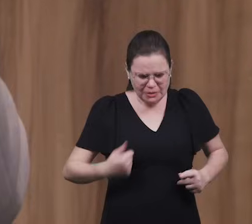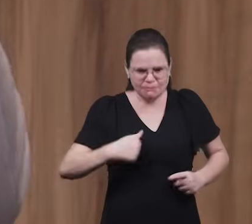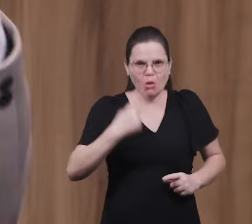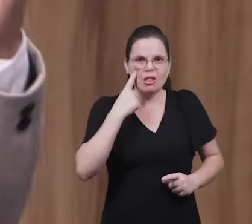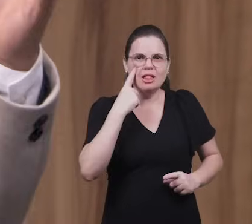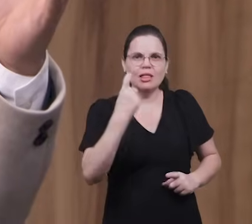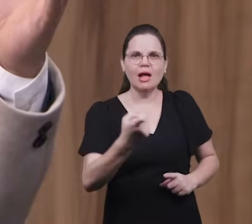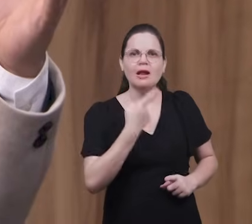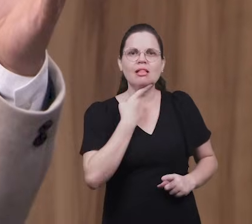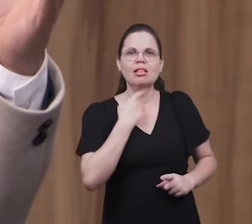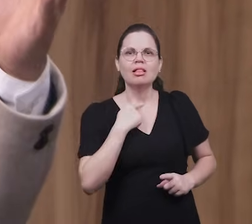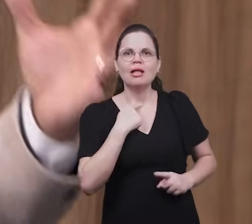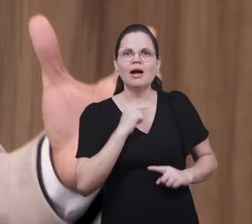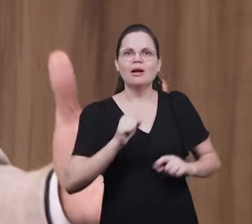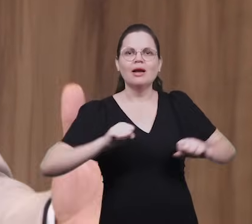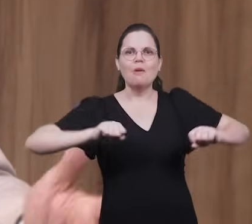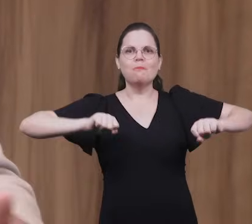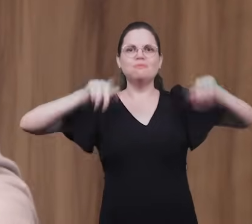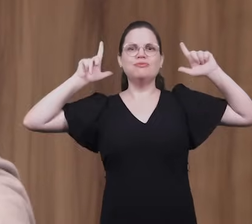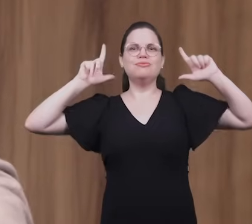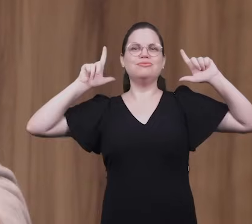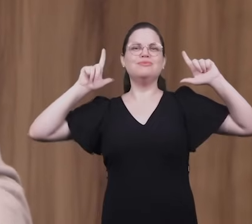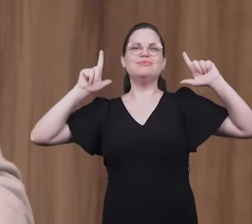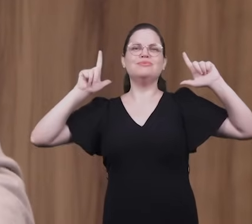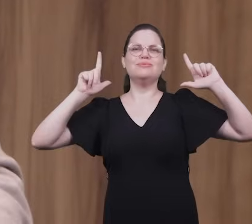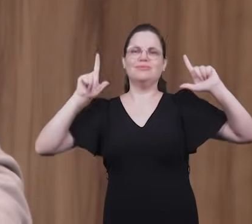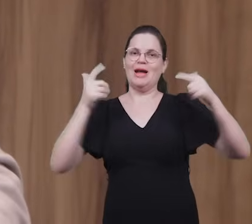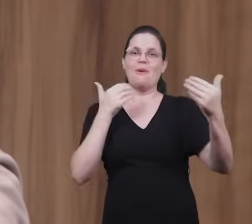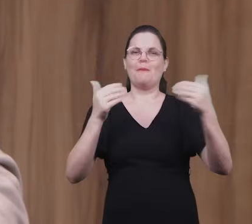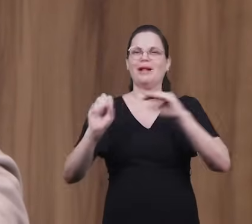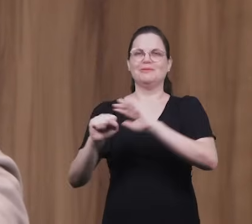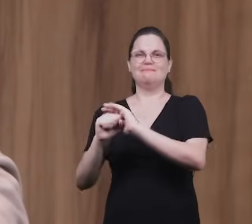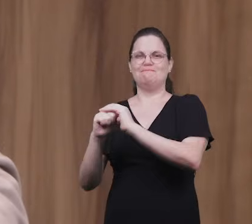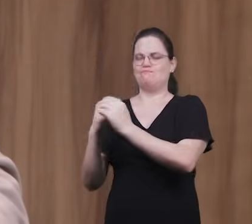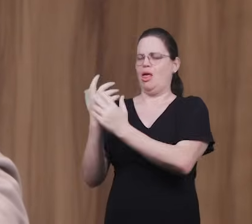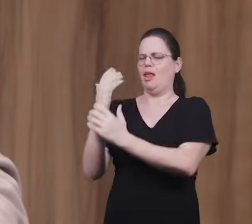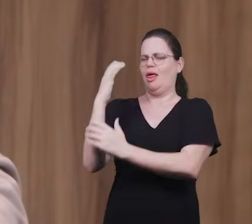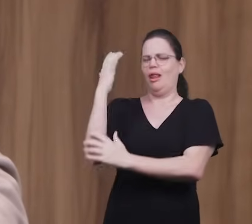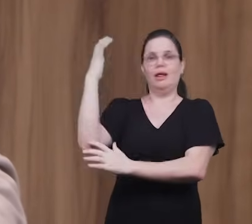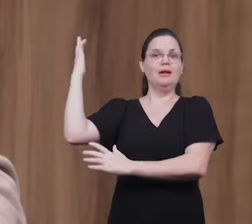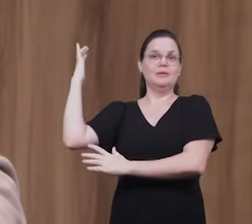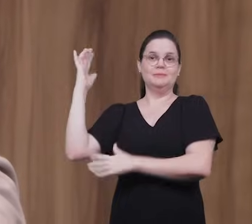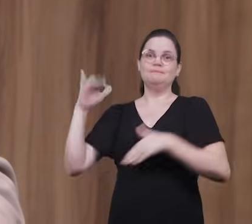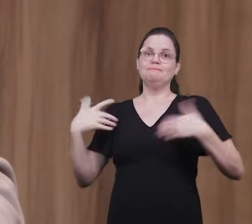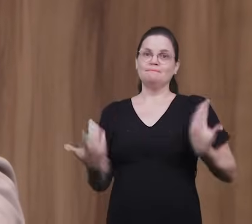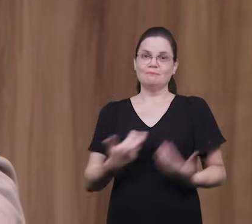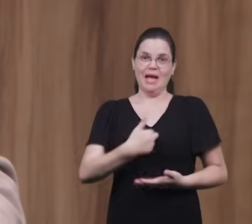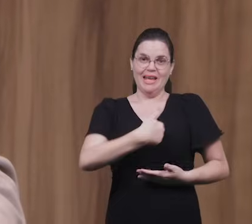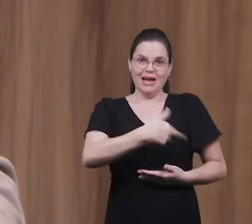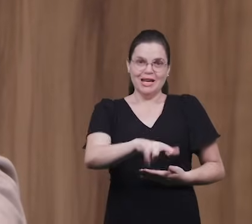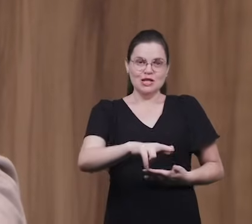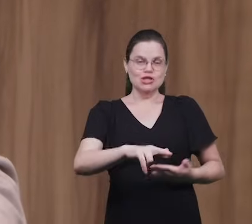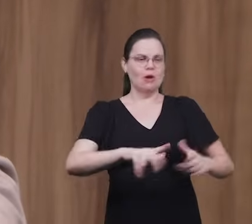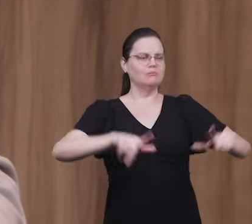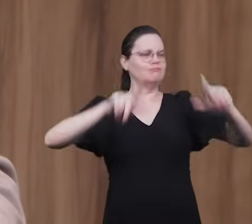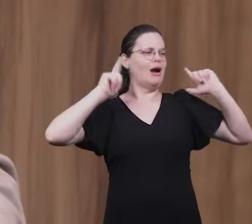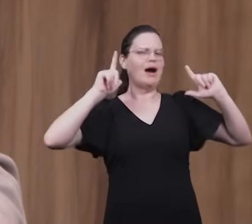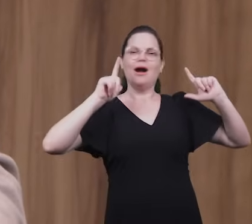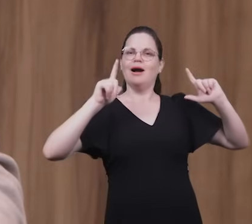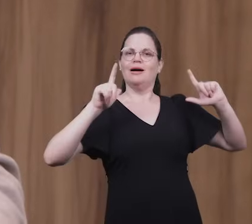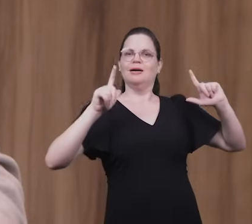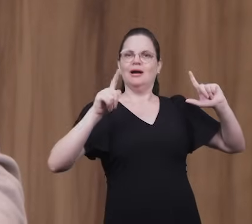grande árvore nasceu. Então, a religião agora, ela se torna, o evangelho não